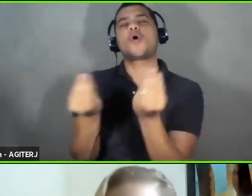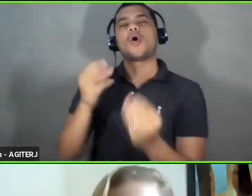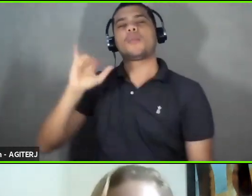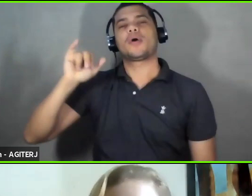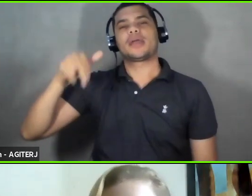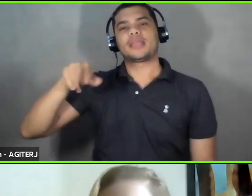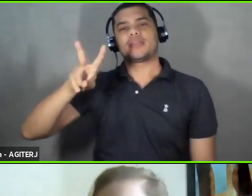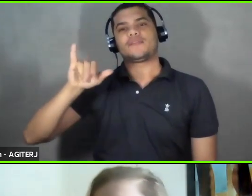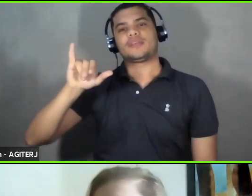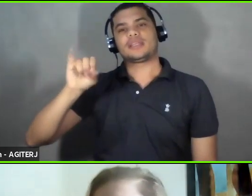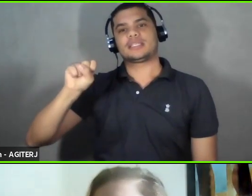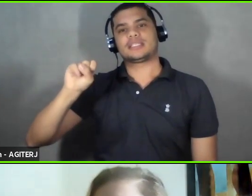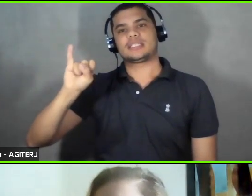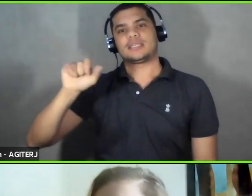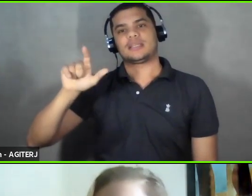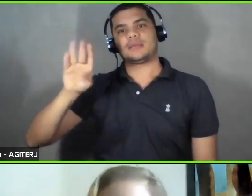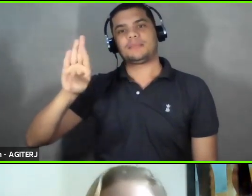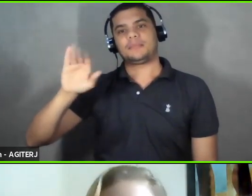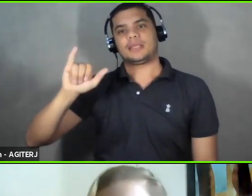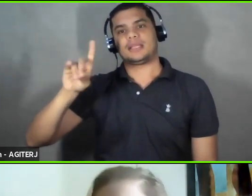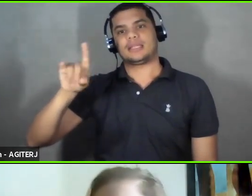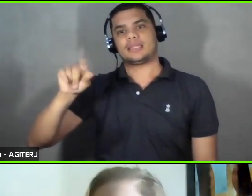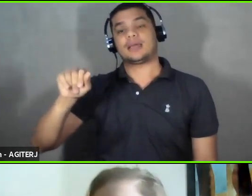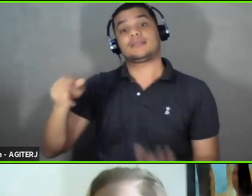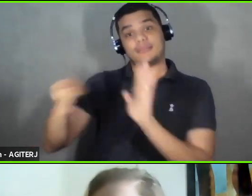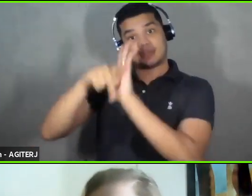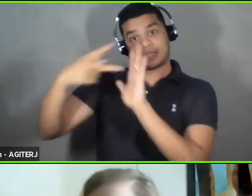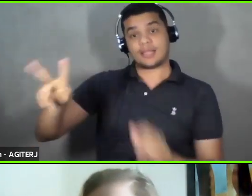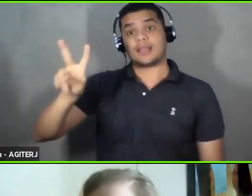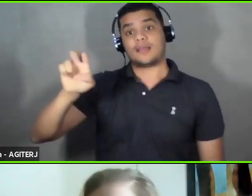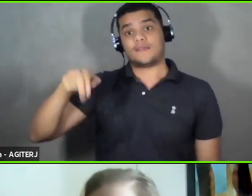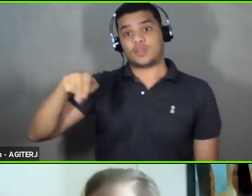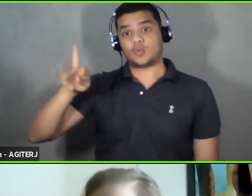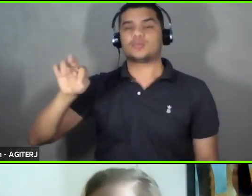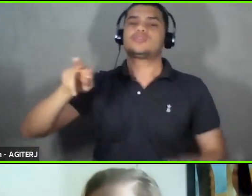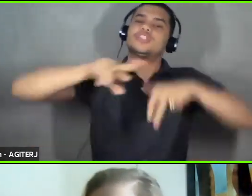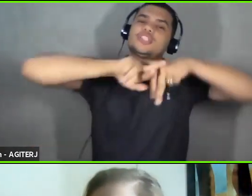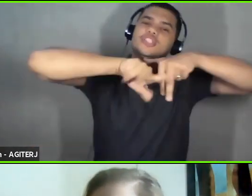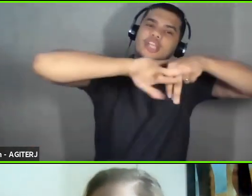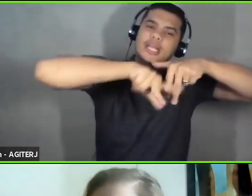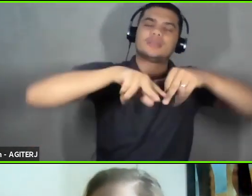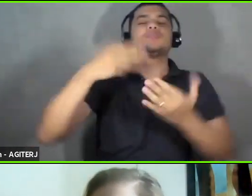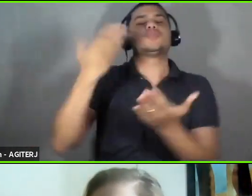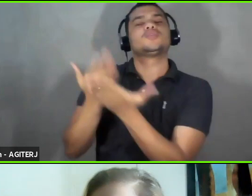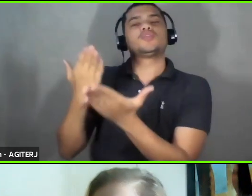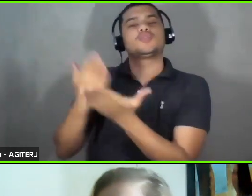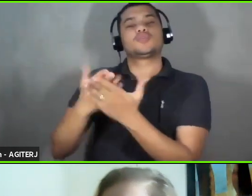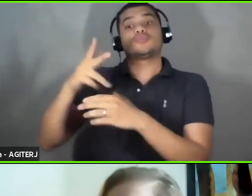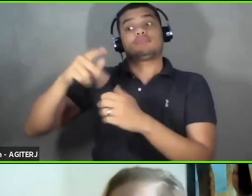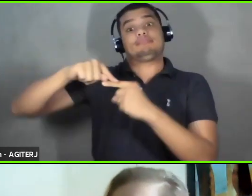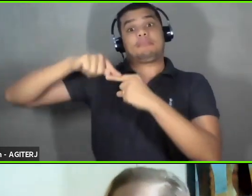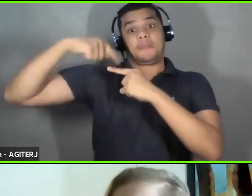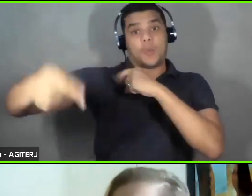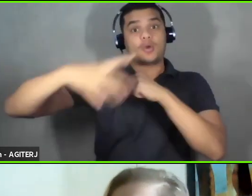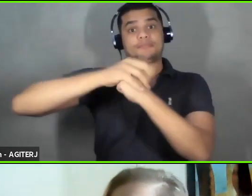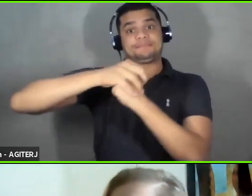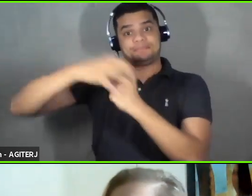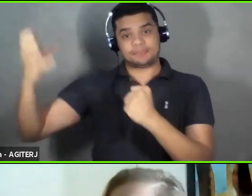Lawrence Venuti, tradução e gênero, tradução e estudos pós-coloniais, narratologia, sociologia da